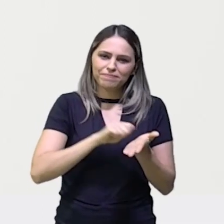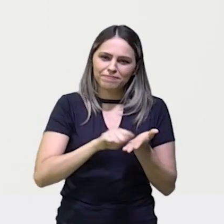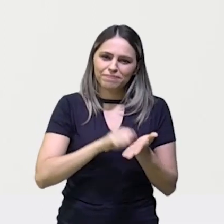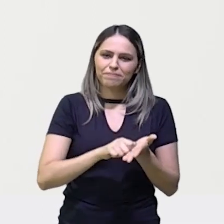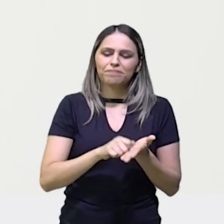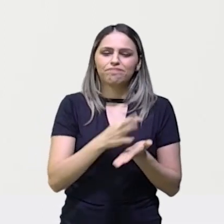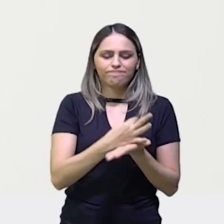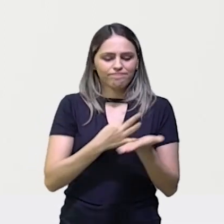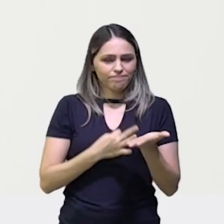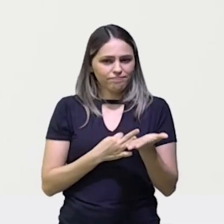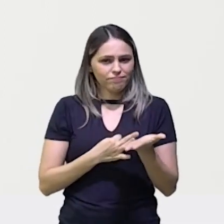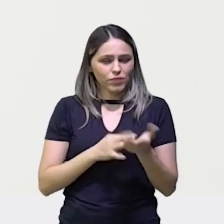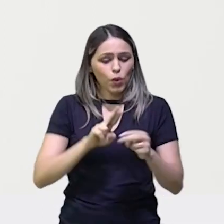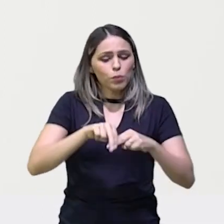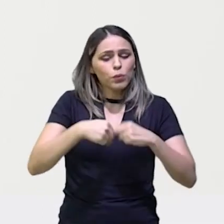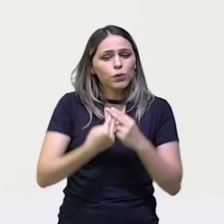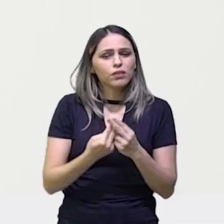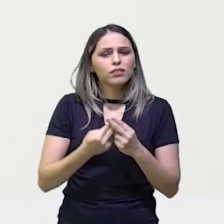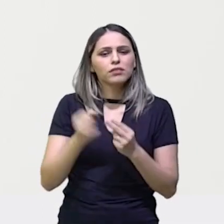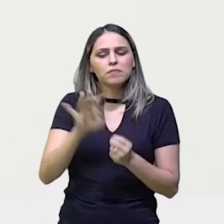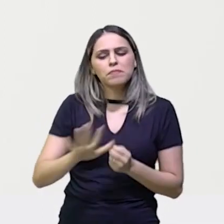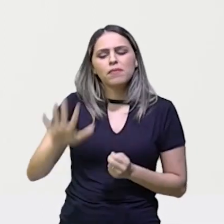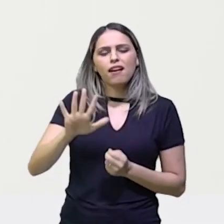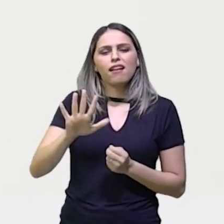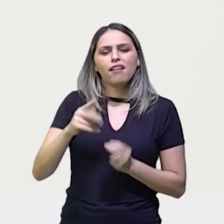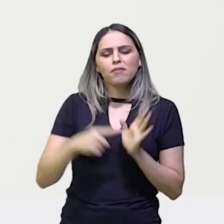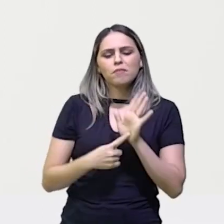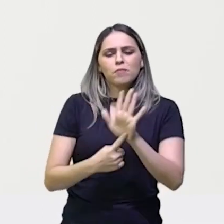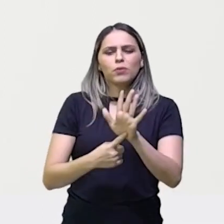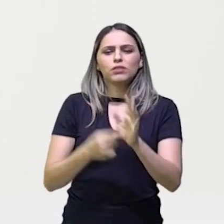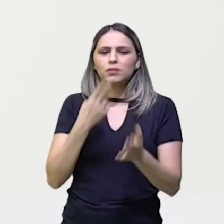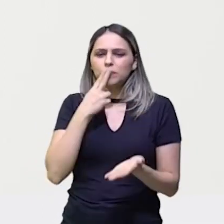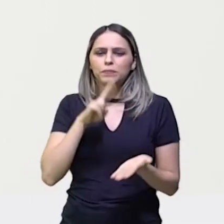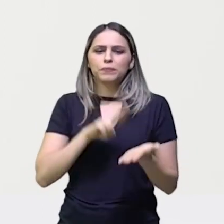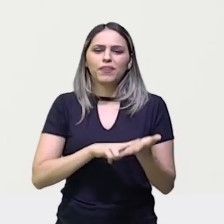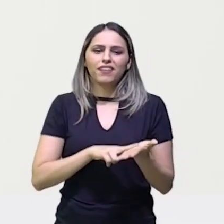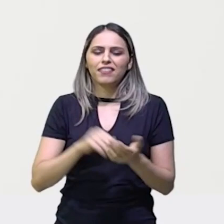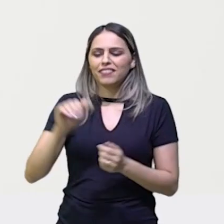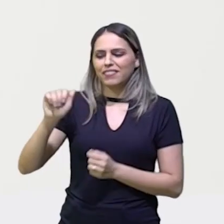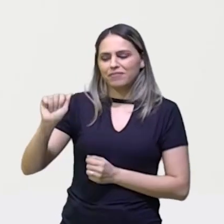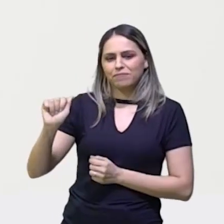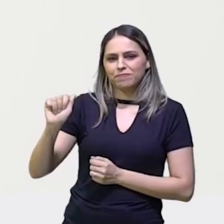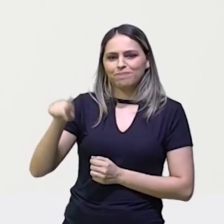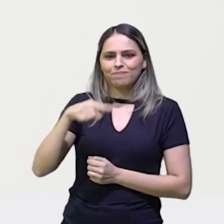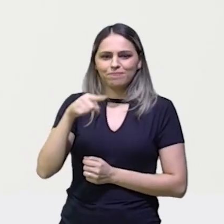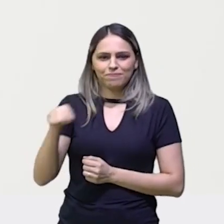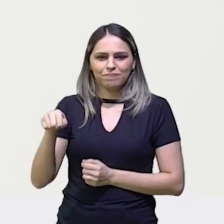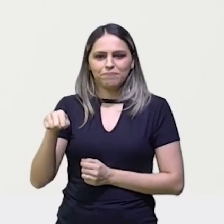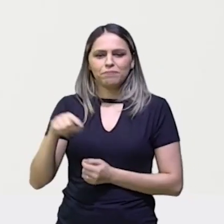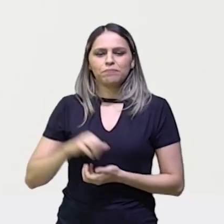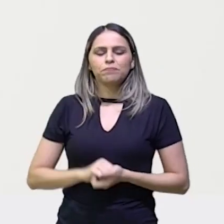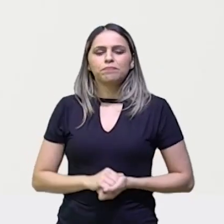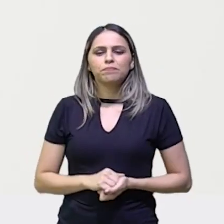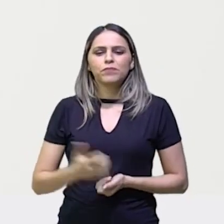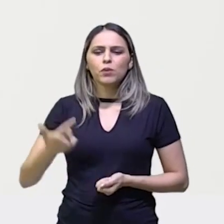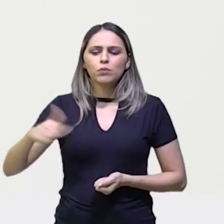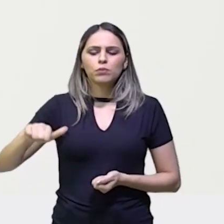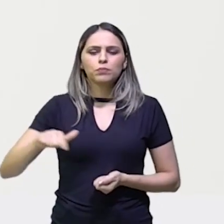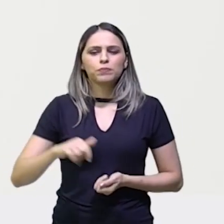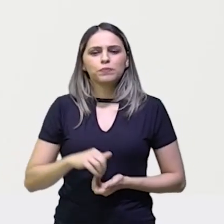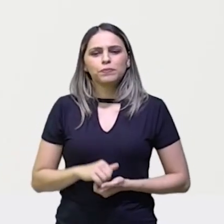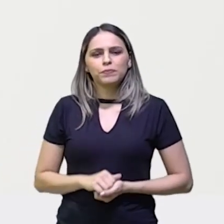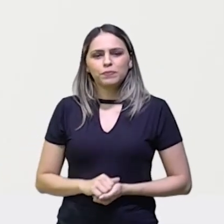carta. Por isso, a imagem que mostra a carta é a letra A. Vamos para o próximo.